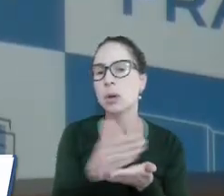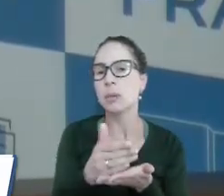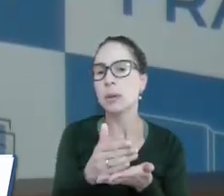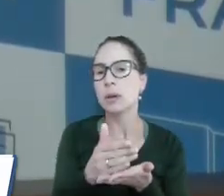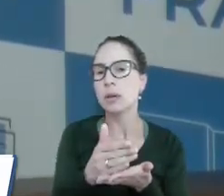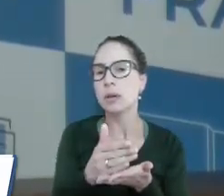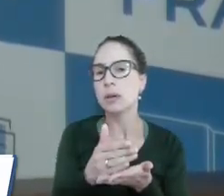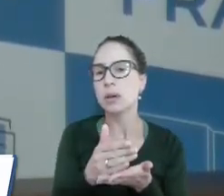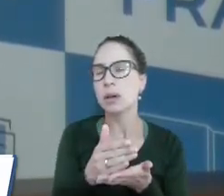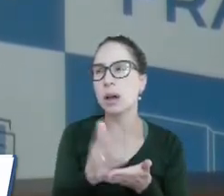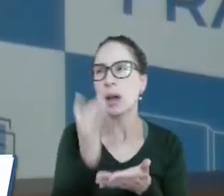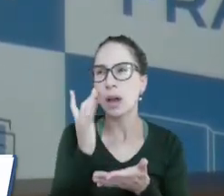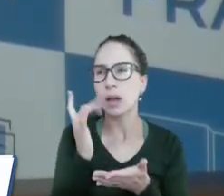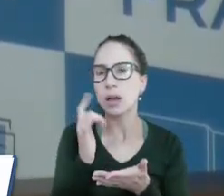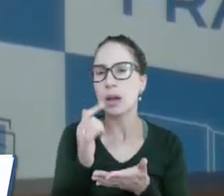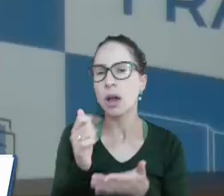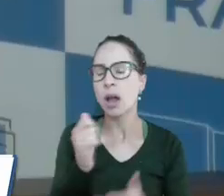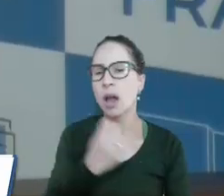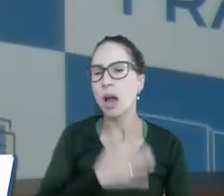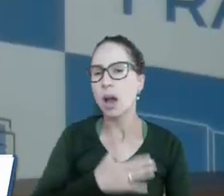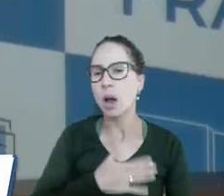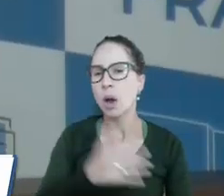salvo engano, agosto de